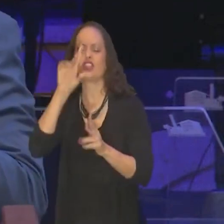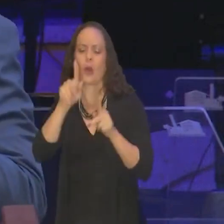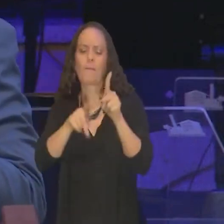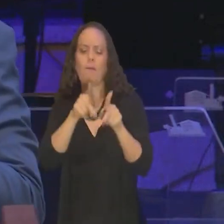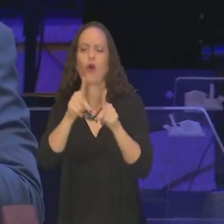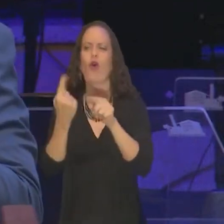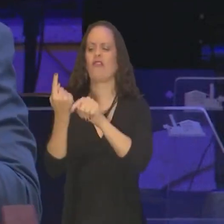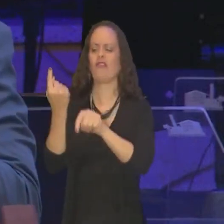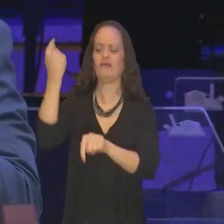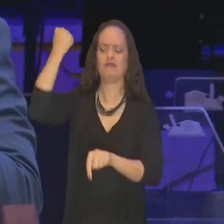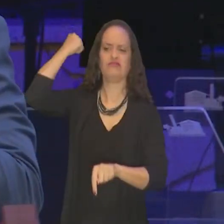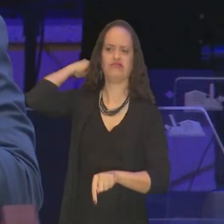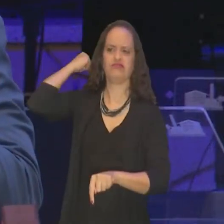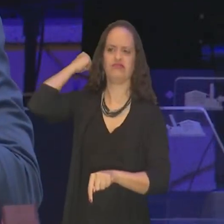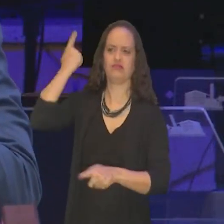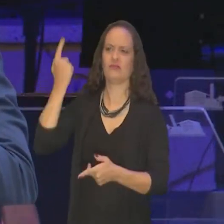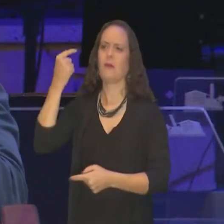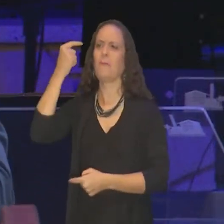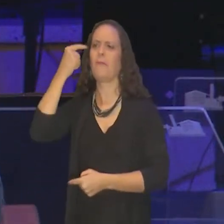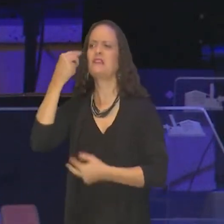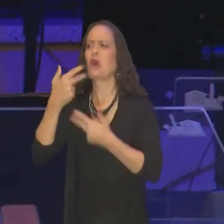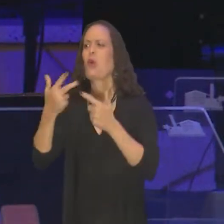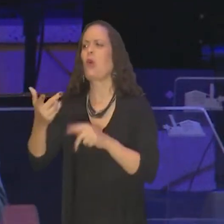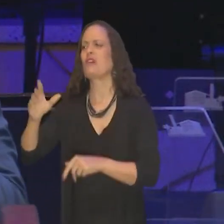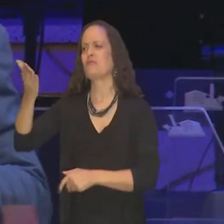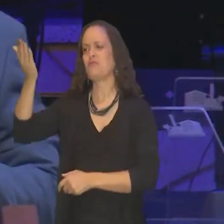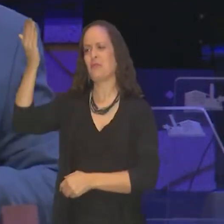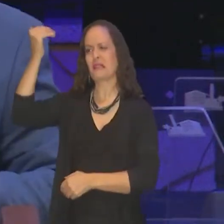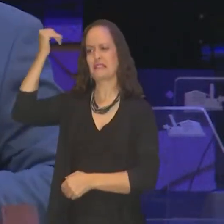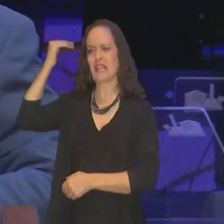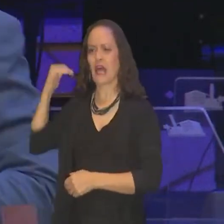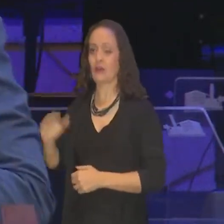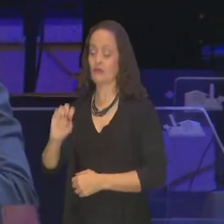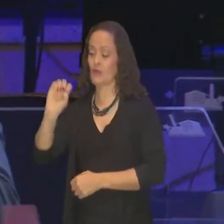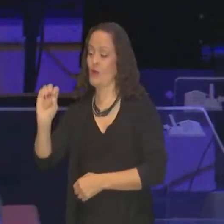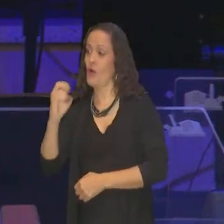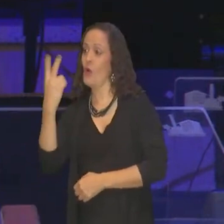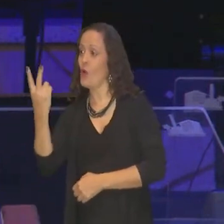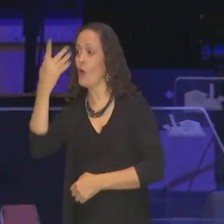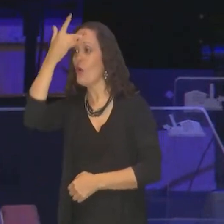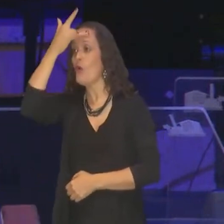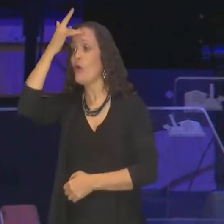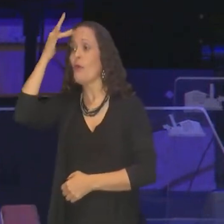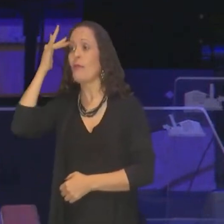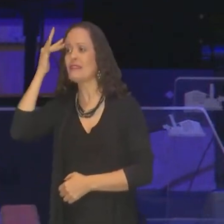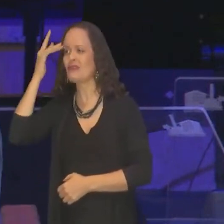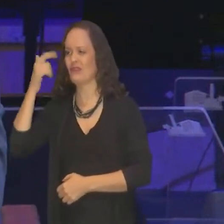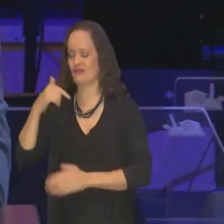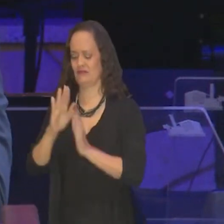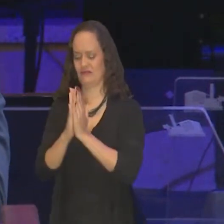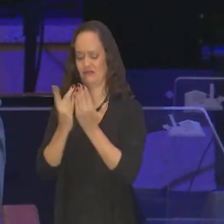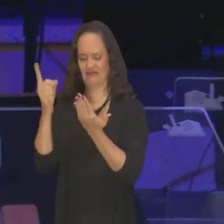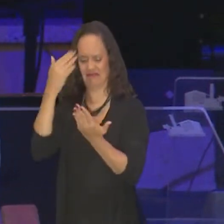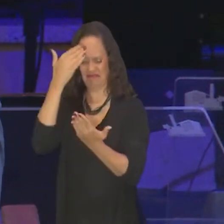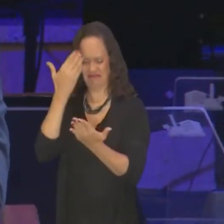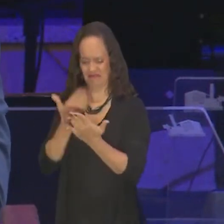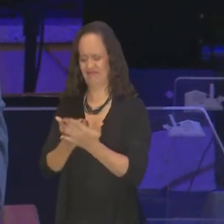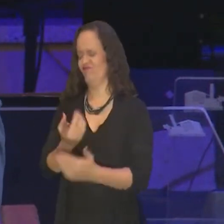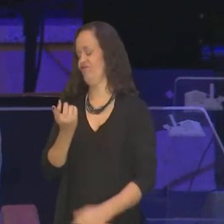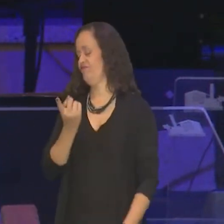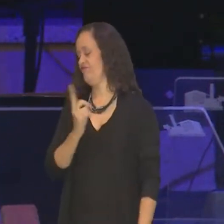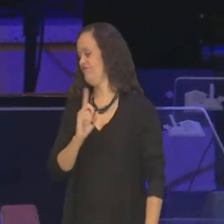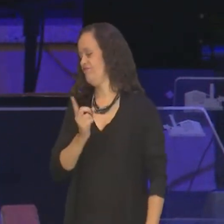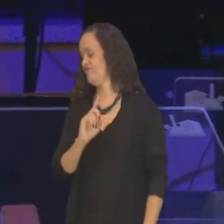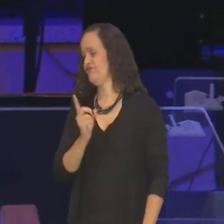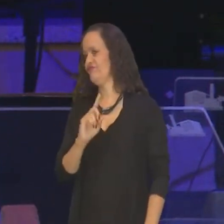na verdade não está morta. Ainda que algumas pessoas queiram desacreditar a palavra de Deus